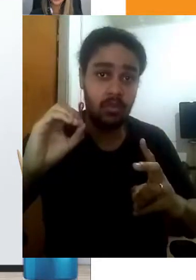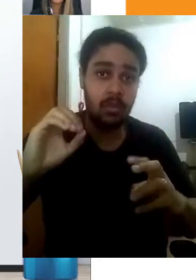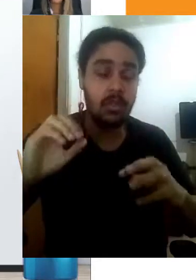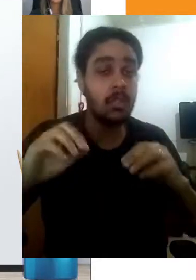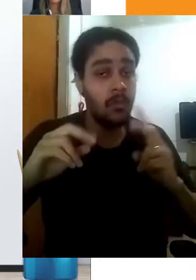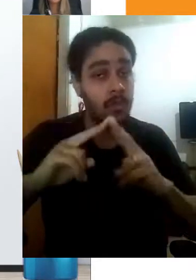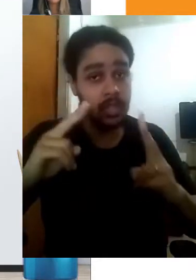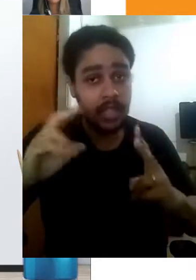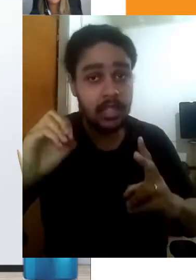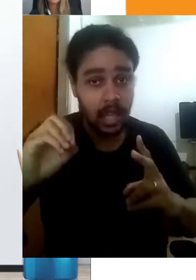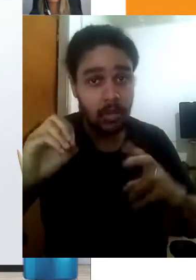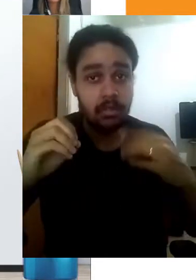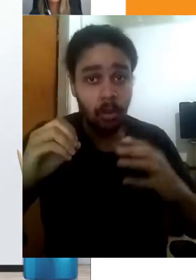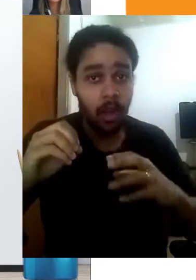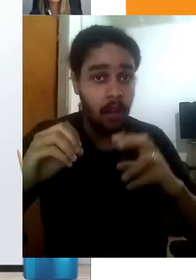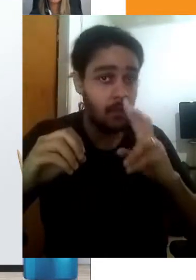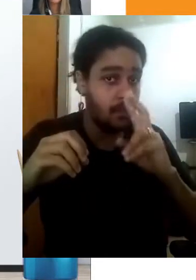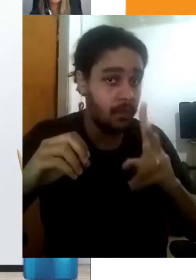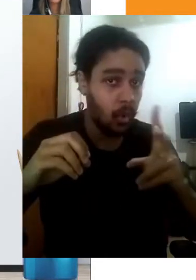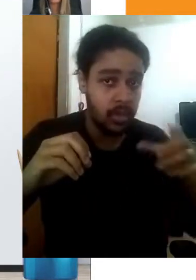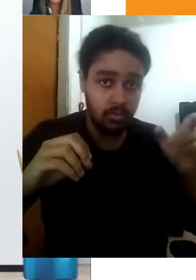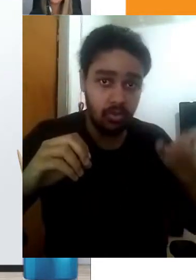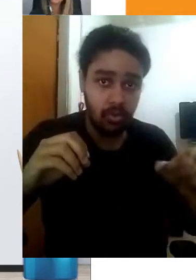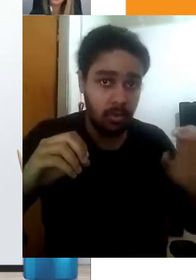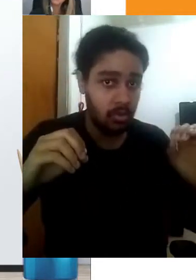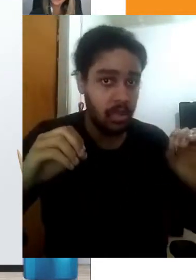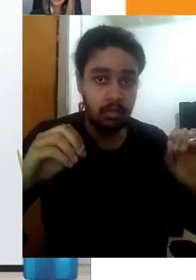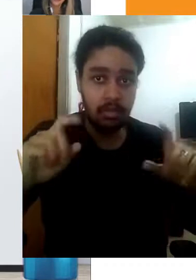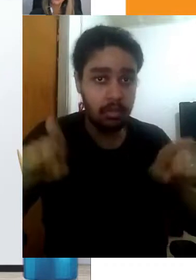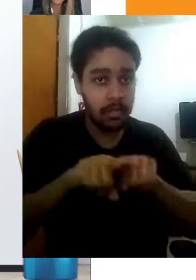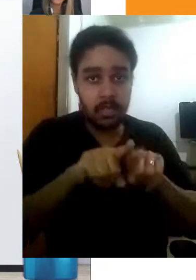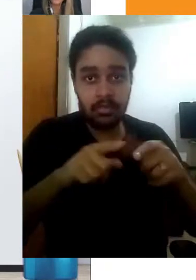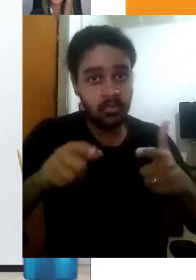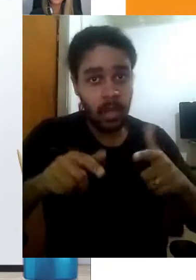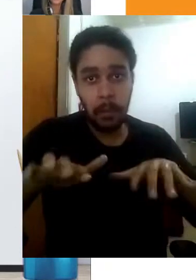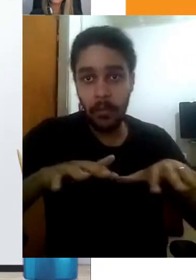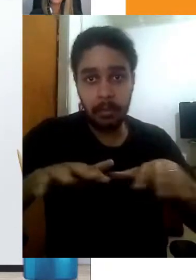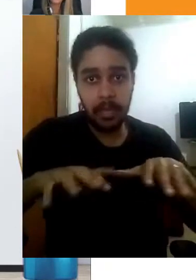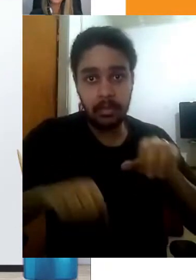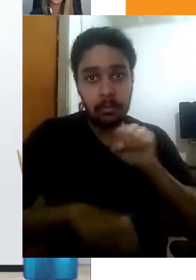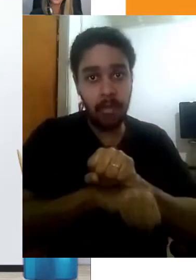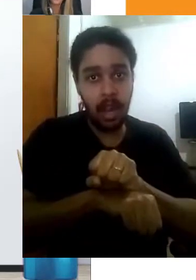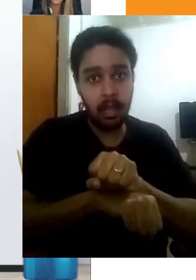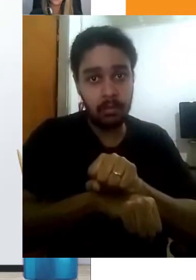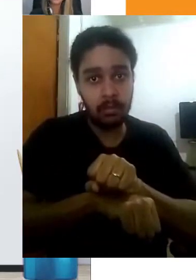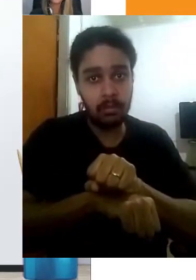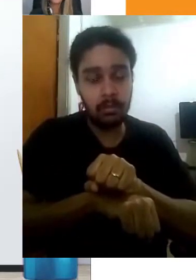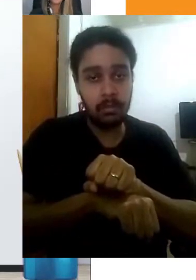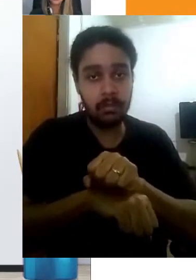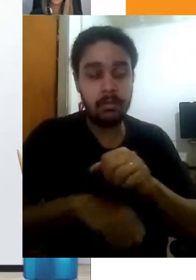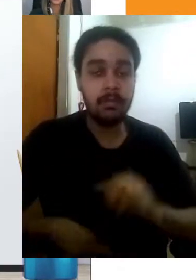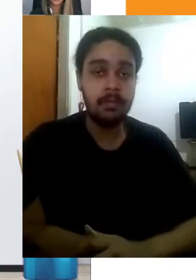é zero, logo, a força resultante sobre esse corpo também é zero. Não há movimento, está totalmente